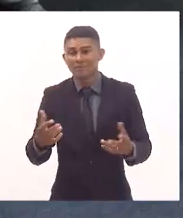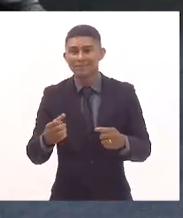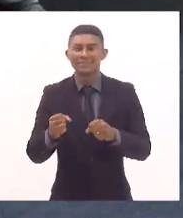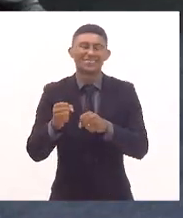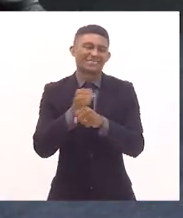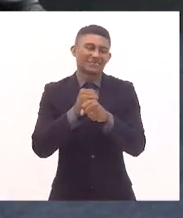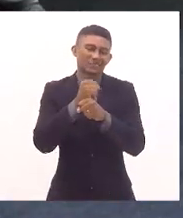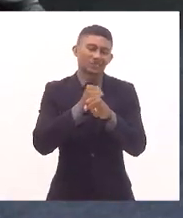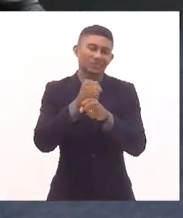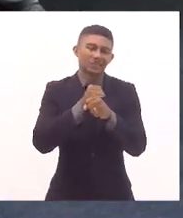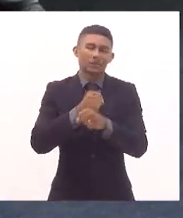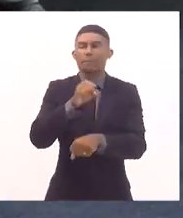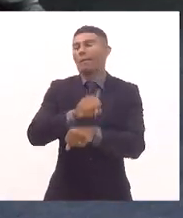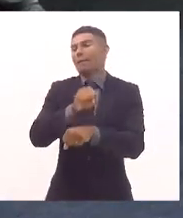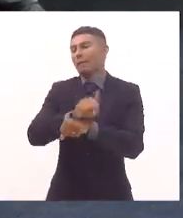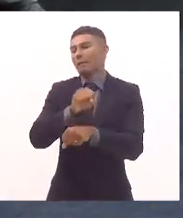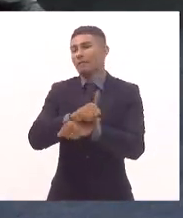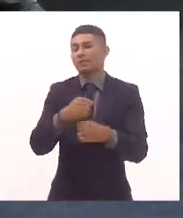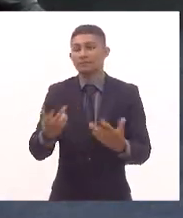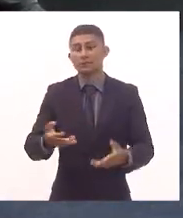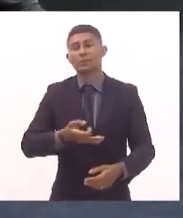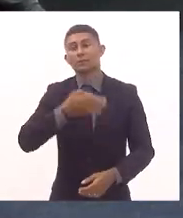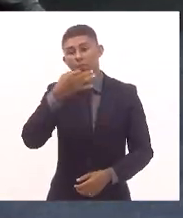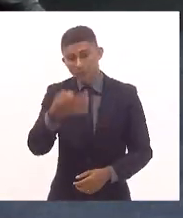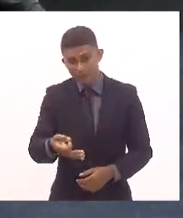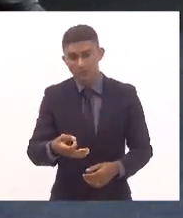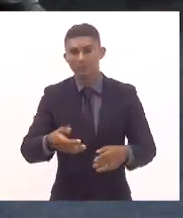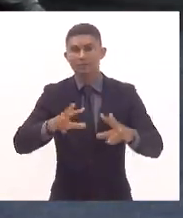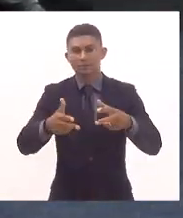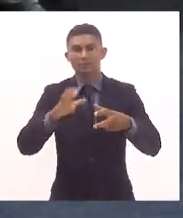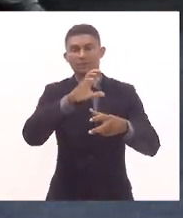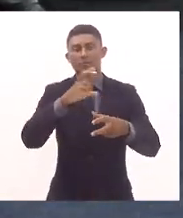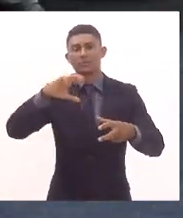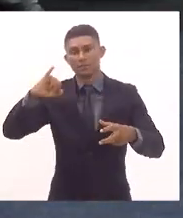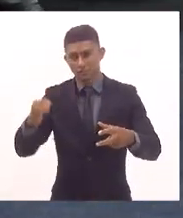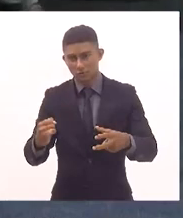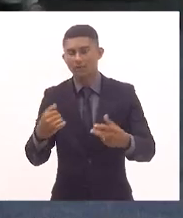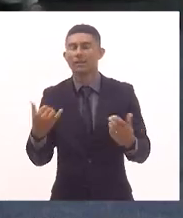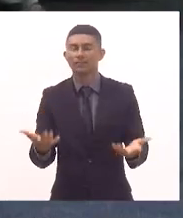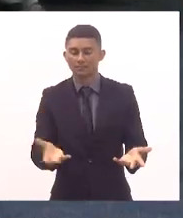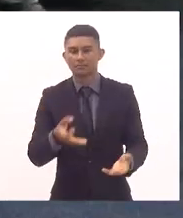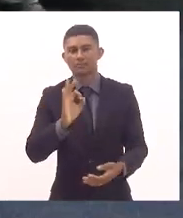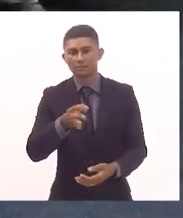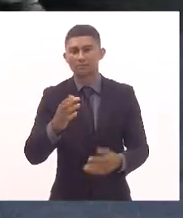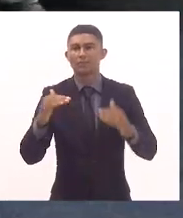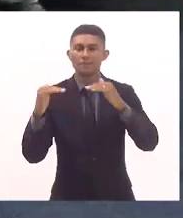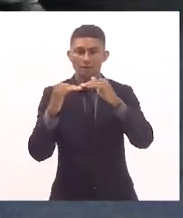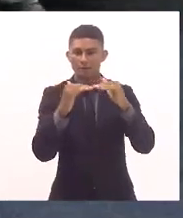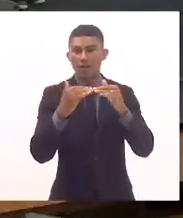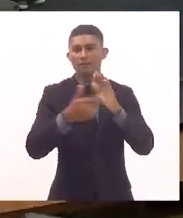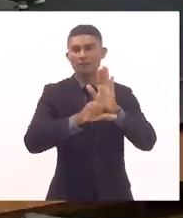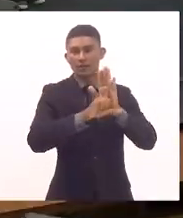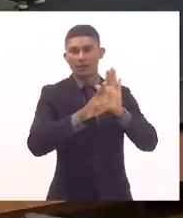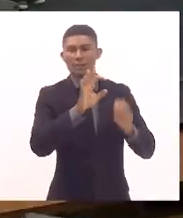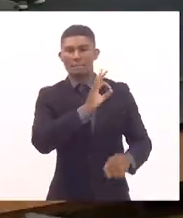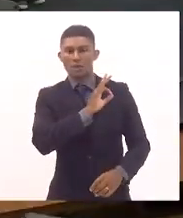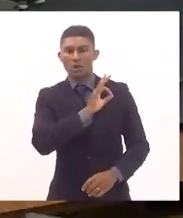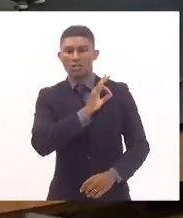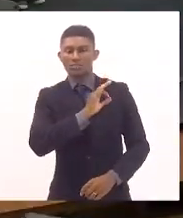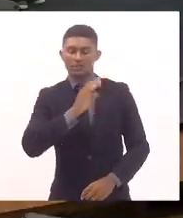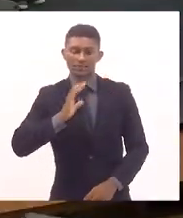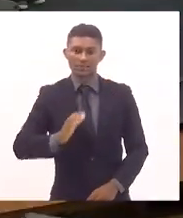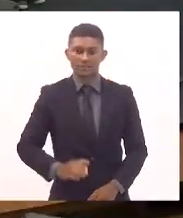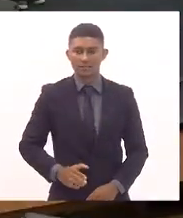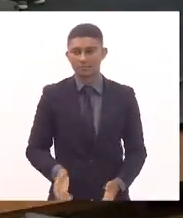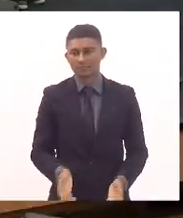de espera, o parecer, acompanhando o parecer da CCJ, obviamente favorável à lei orgânica da Polícia Civil.